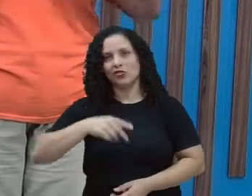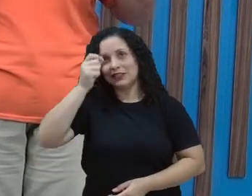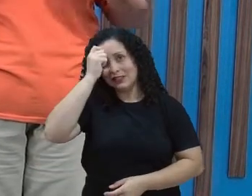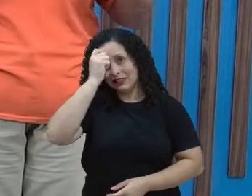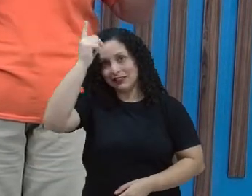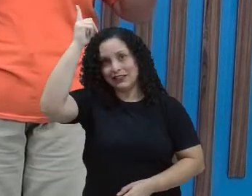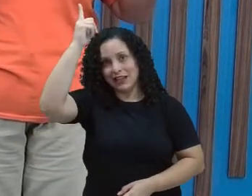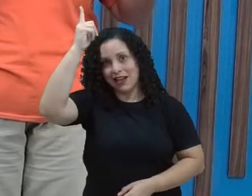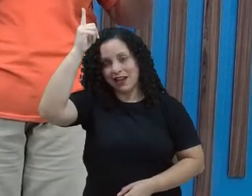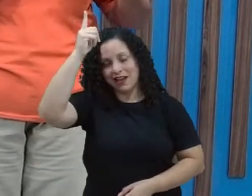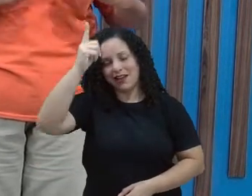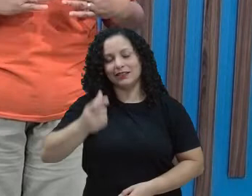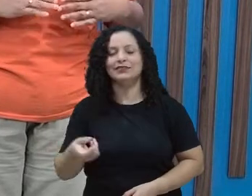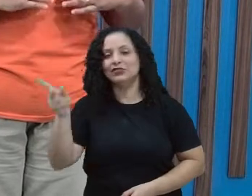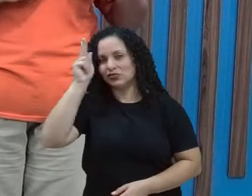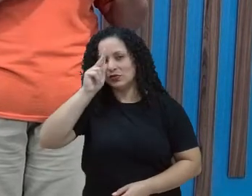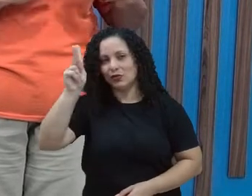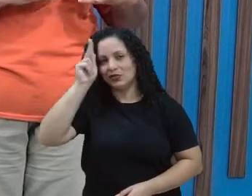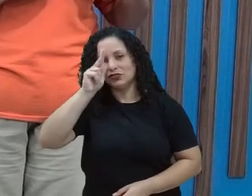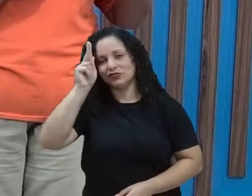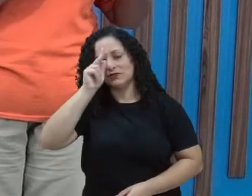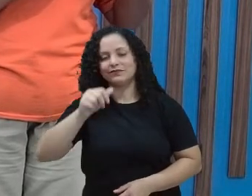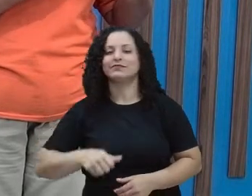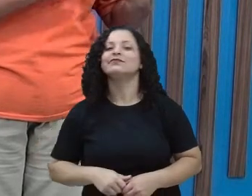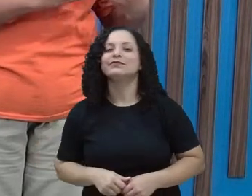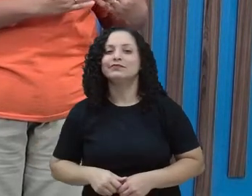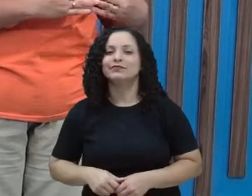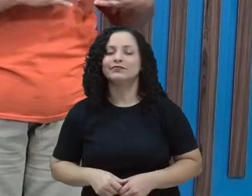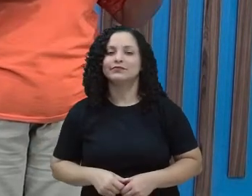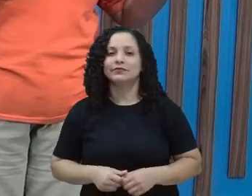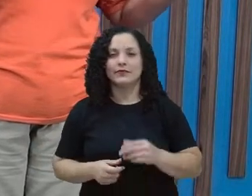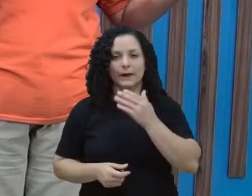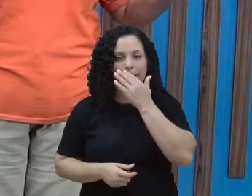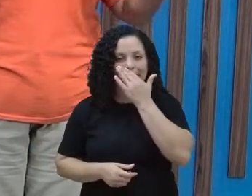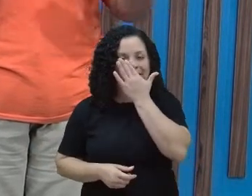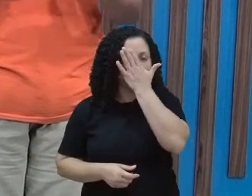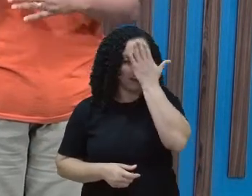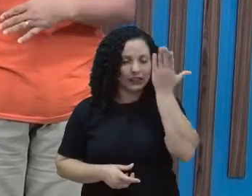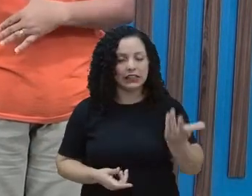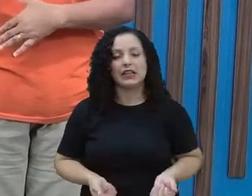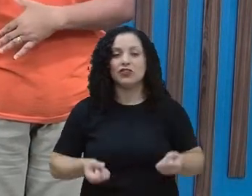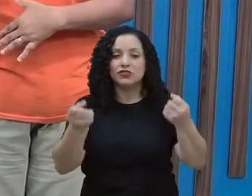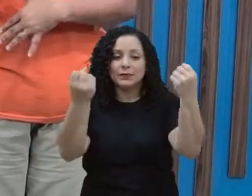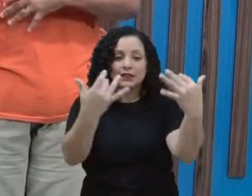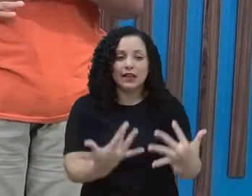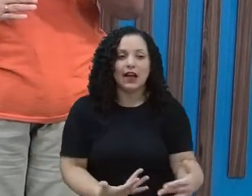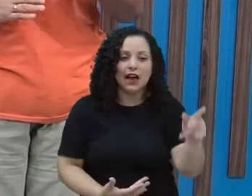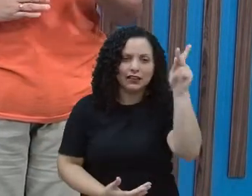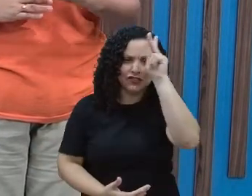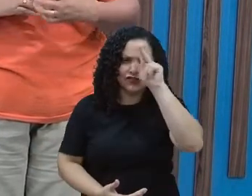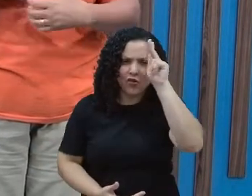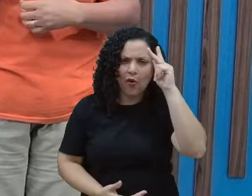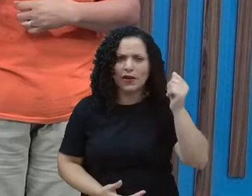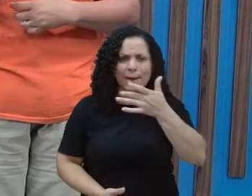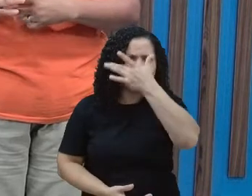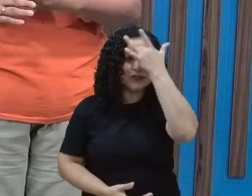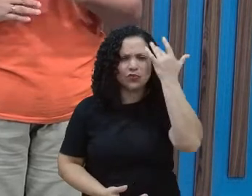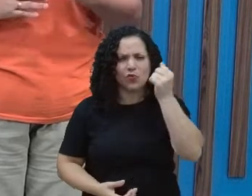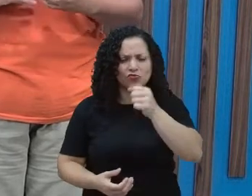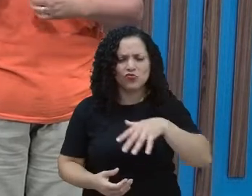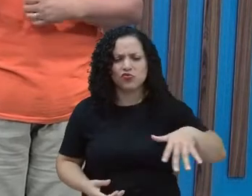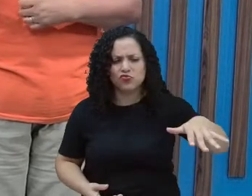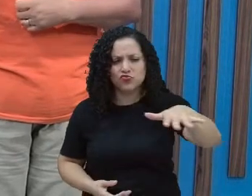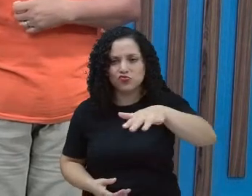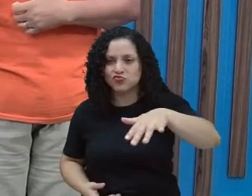certo? Então, uma narrativa é uma história contada para outras pessoas. E aí vai mudando, cada vez que vai